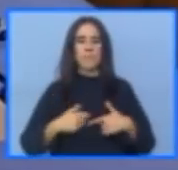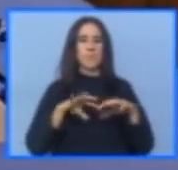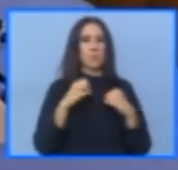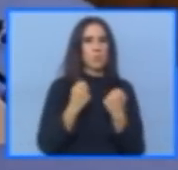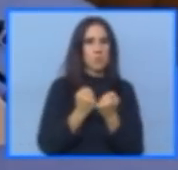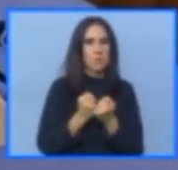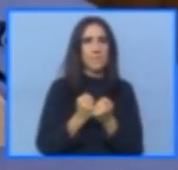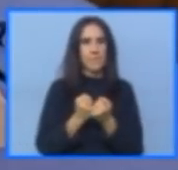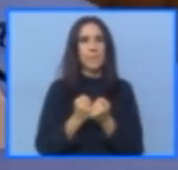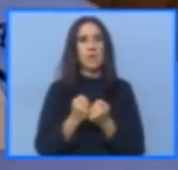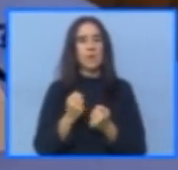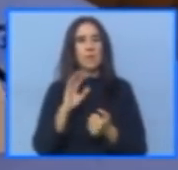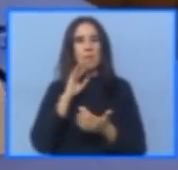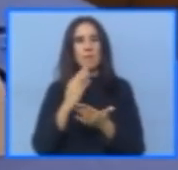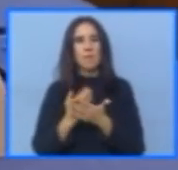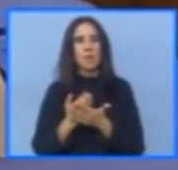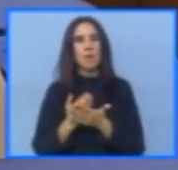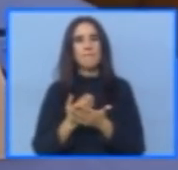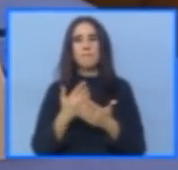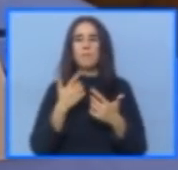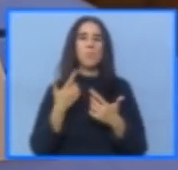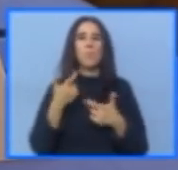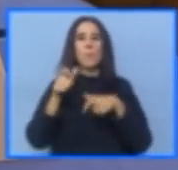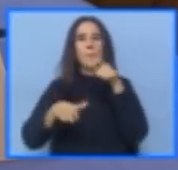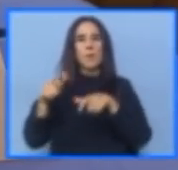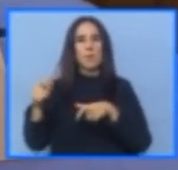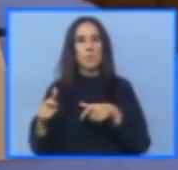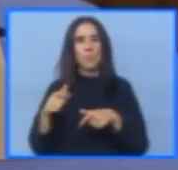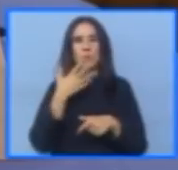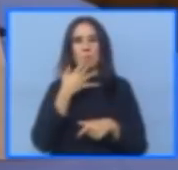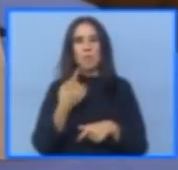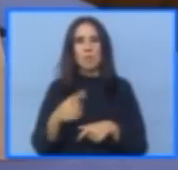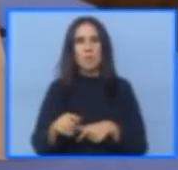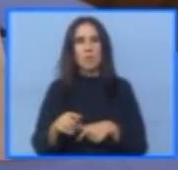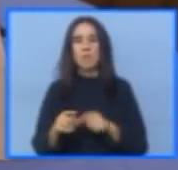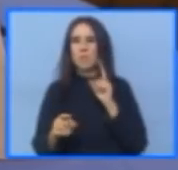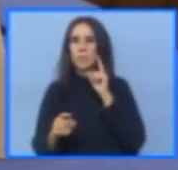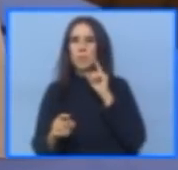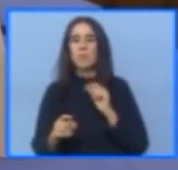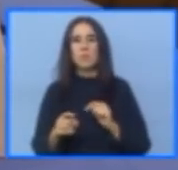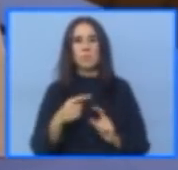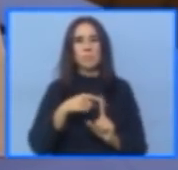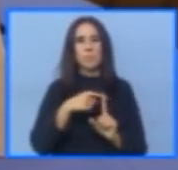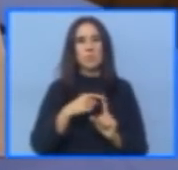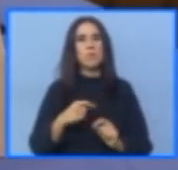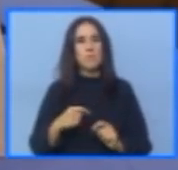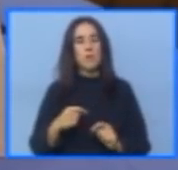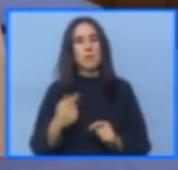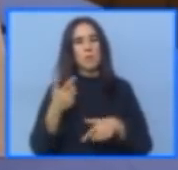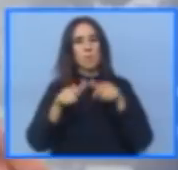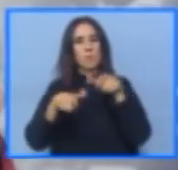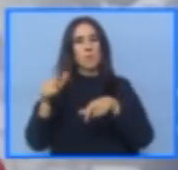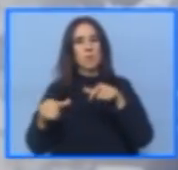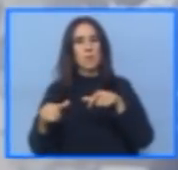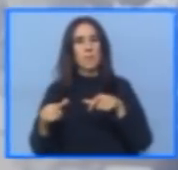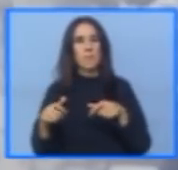social, esta onda de humanidade que o Natal desperta naturalmente e que é positiva, que é rica de humanidade, pode